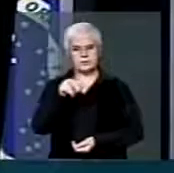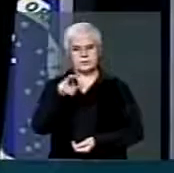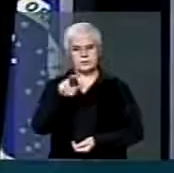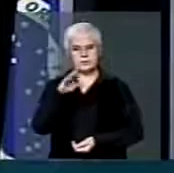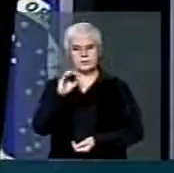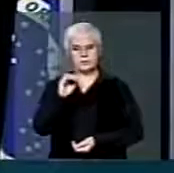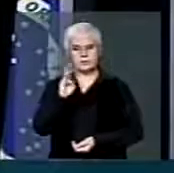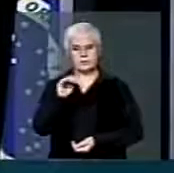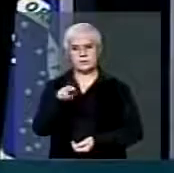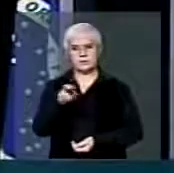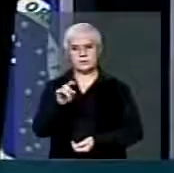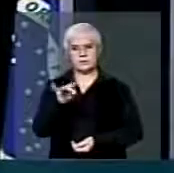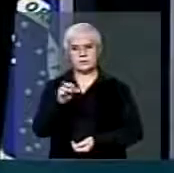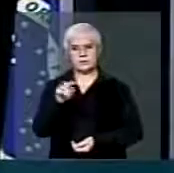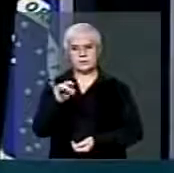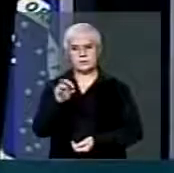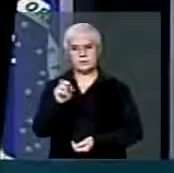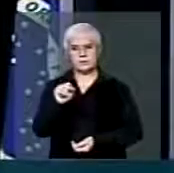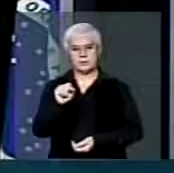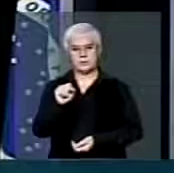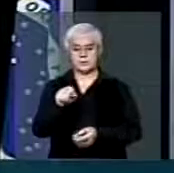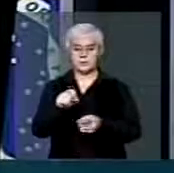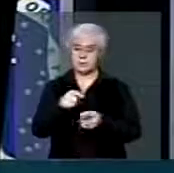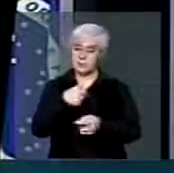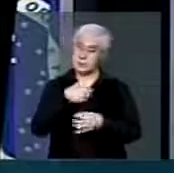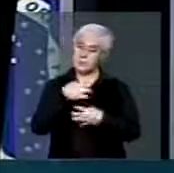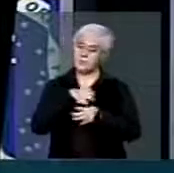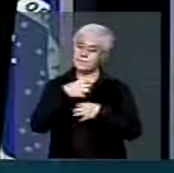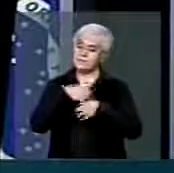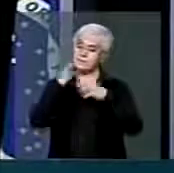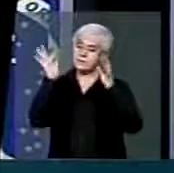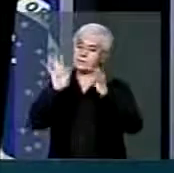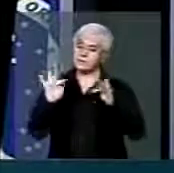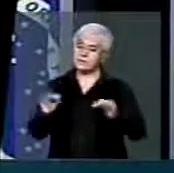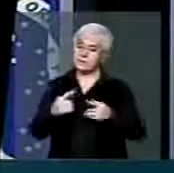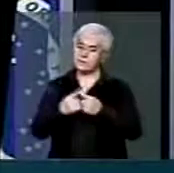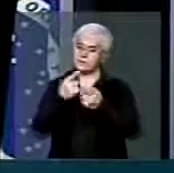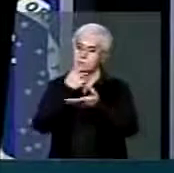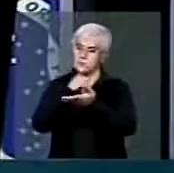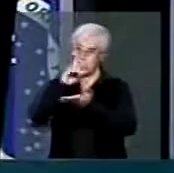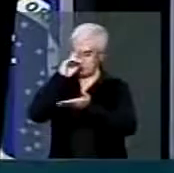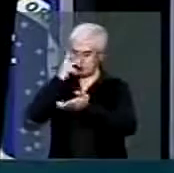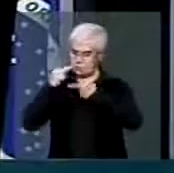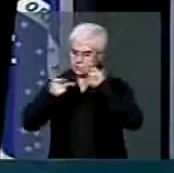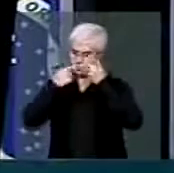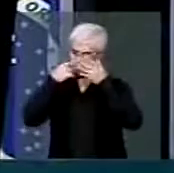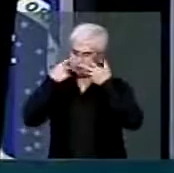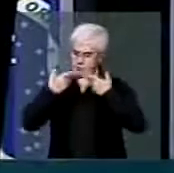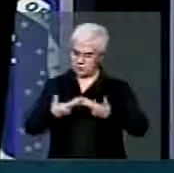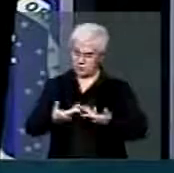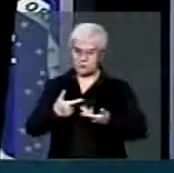Benevides, pelos elogios, mas também fico muito feliz porque esses elogios vêm de alguém que eu